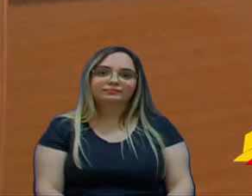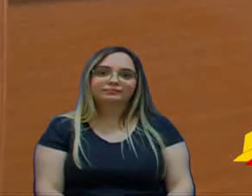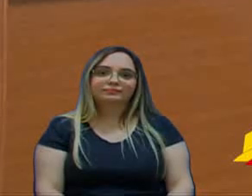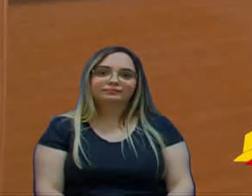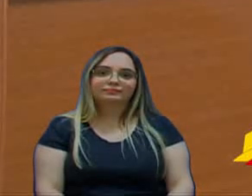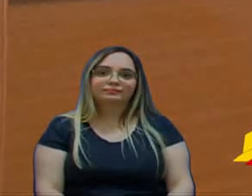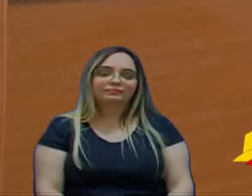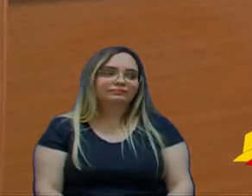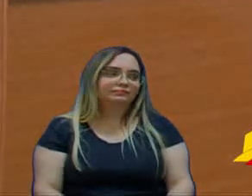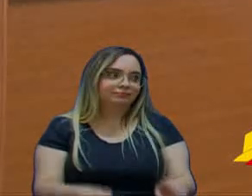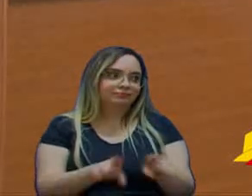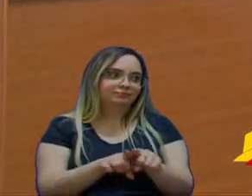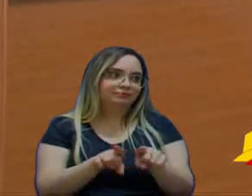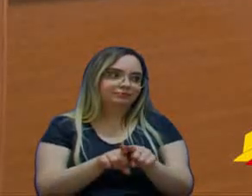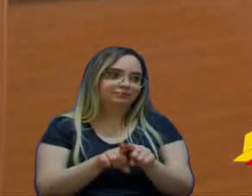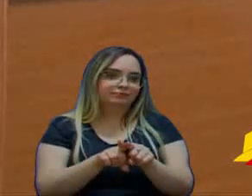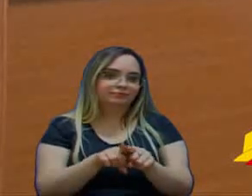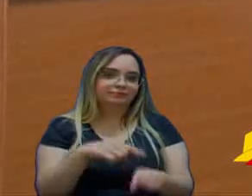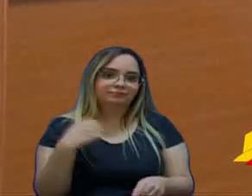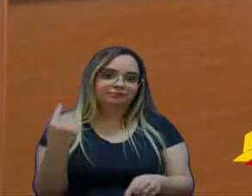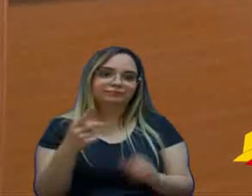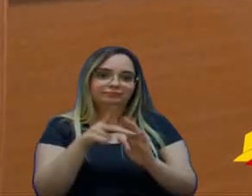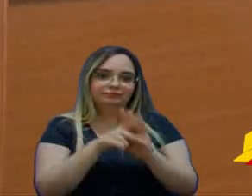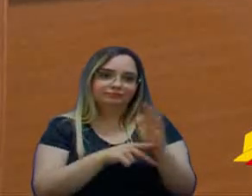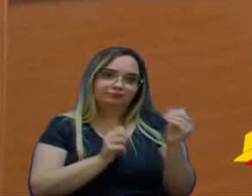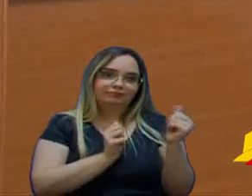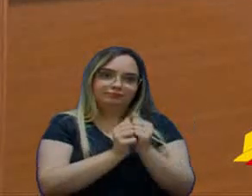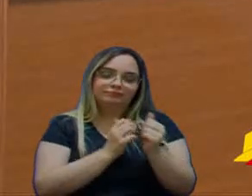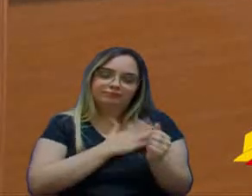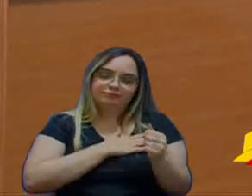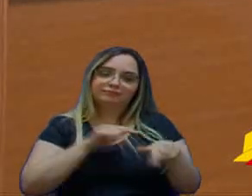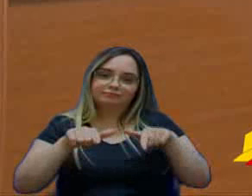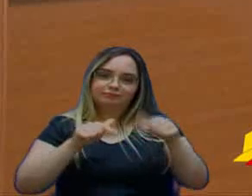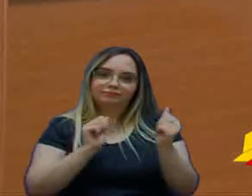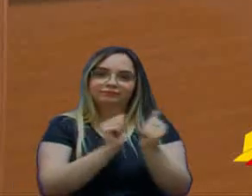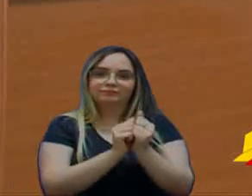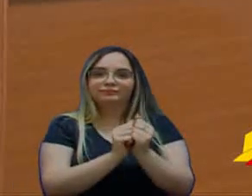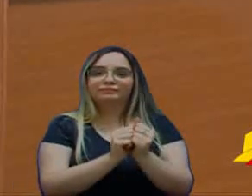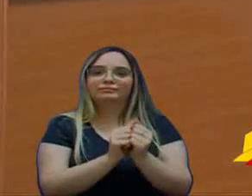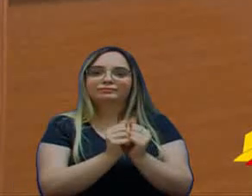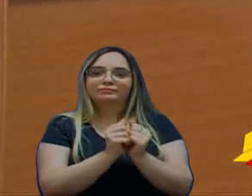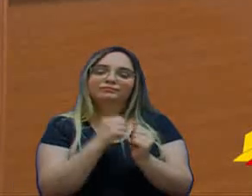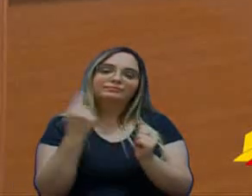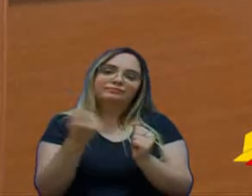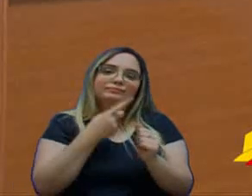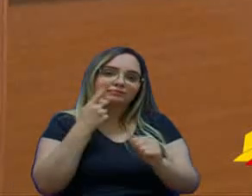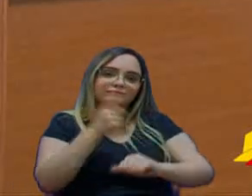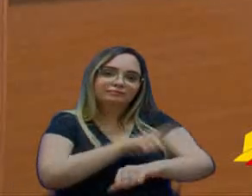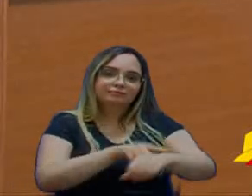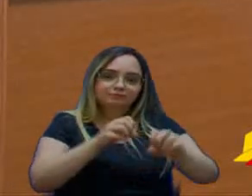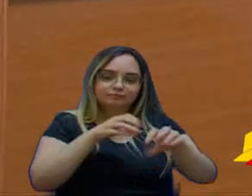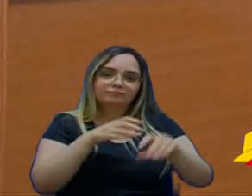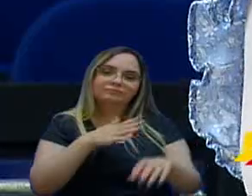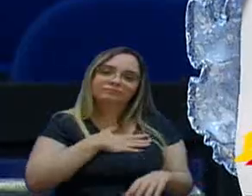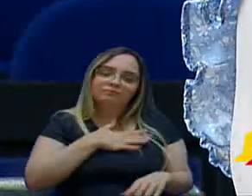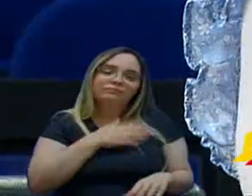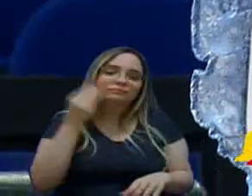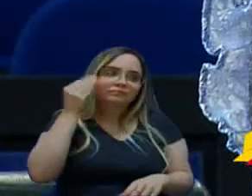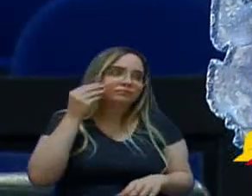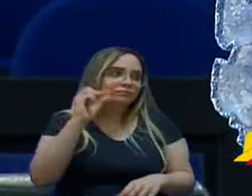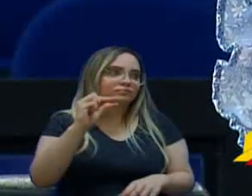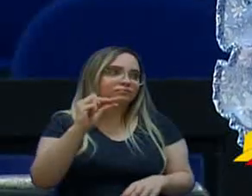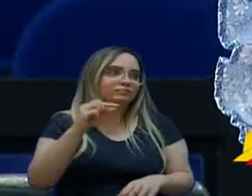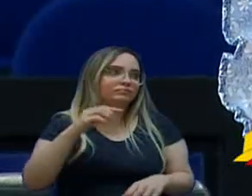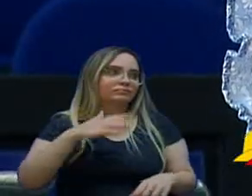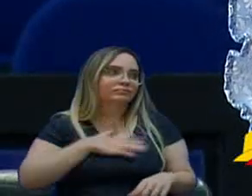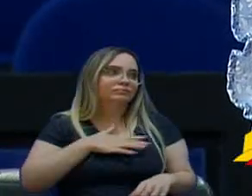Também, da mesma forma, vereador Silvano, temos projetos em conjunto. Quando se trata de educação, eu tenho um pouquinho de experiência e não